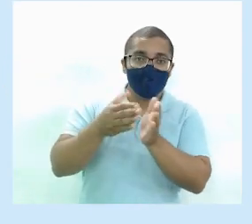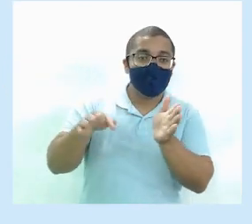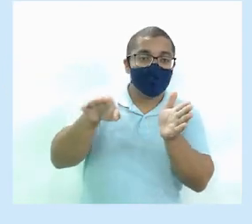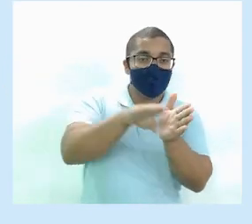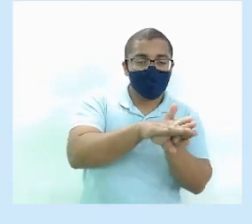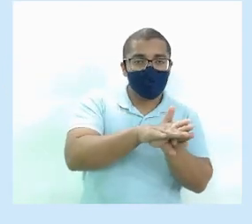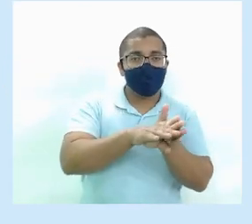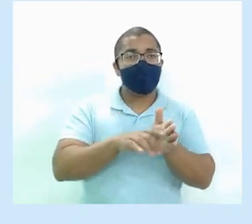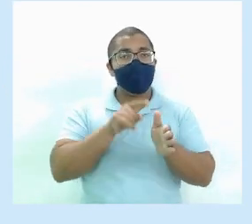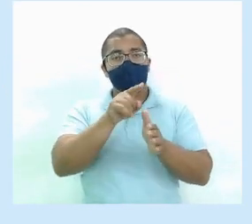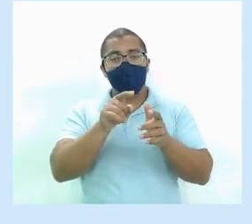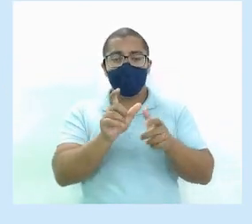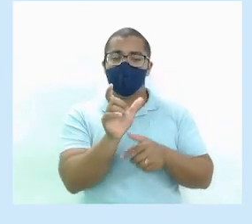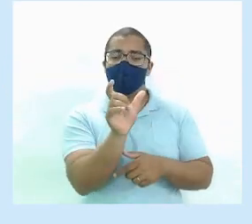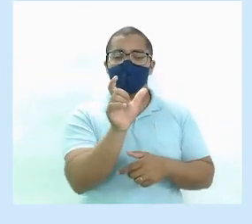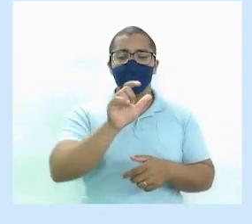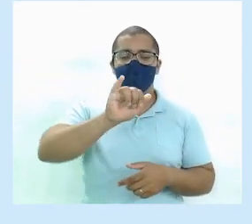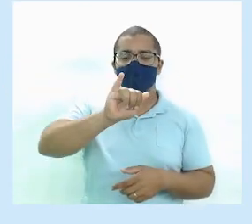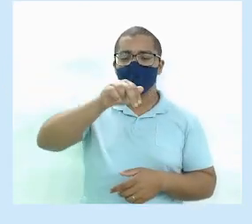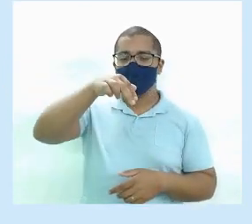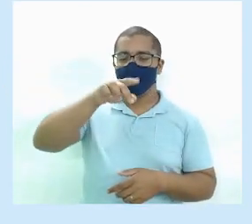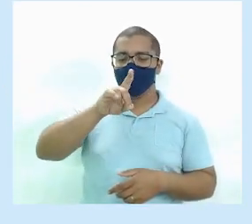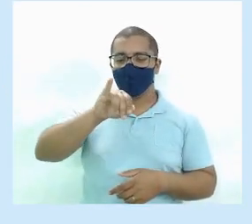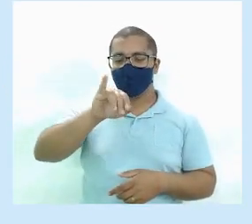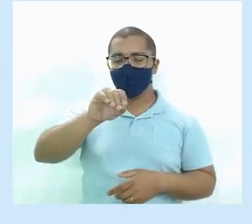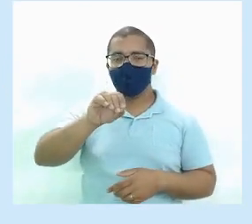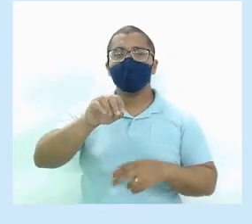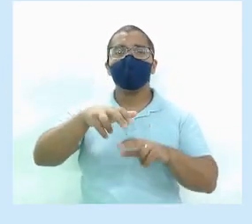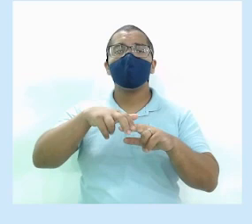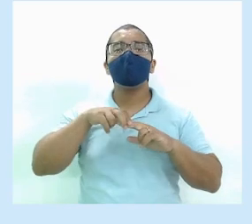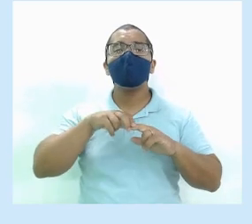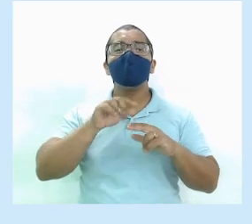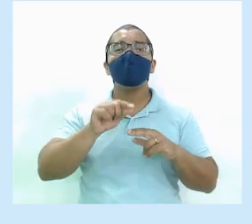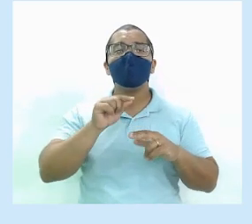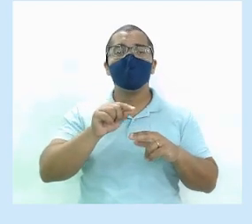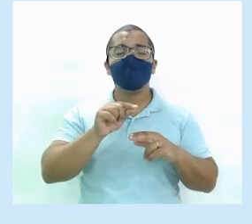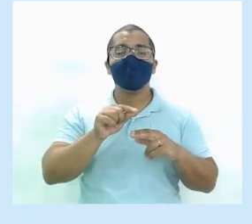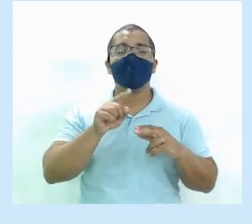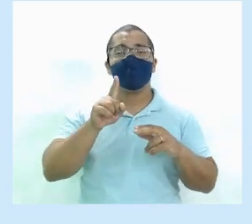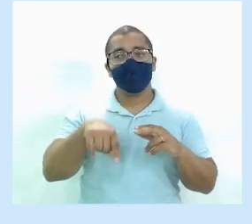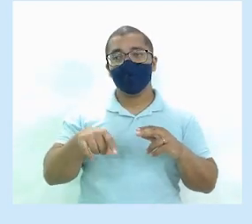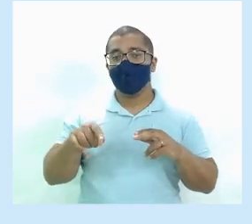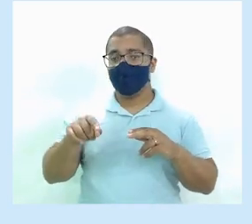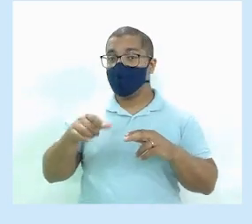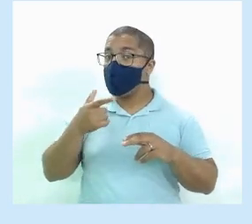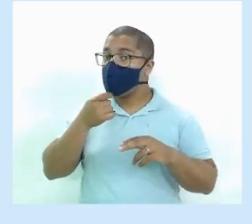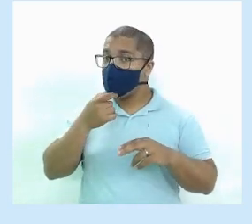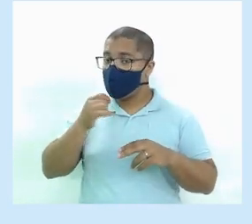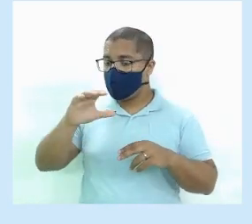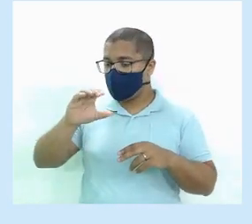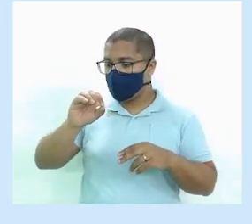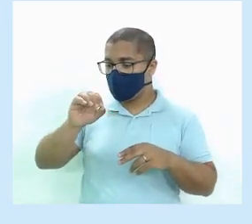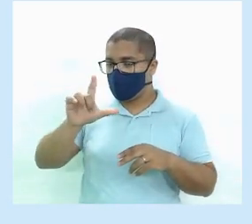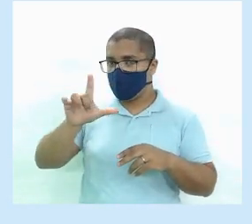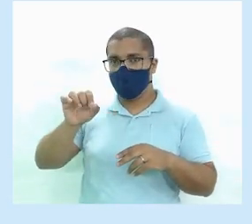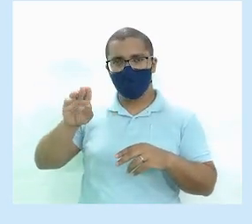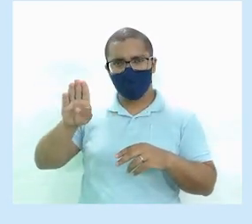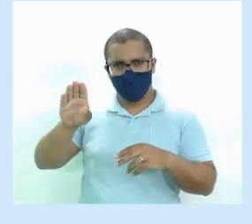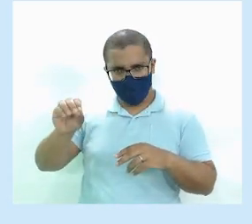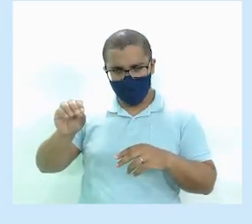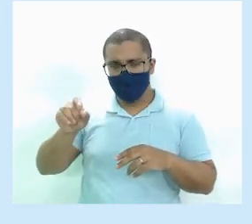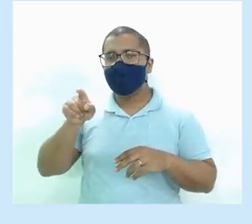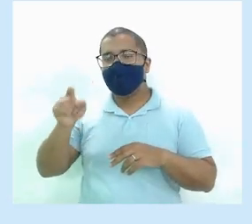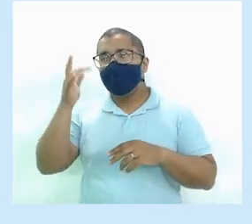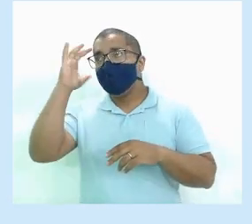teorias, e esse termo índio é um termo usado erroneamente por Colombo, porque Colombo achou que estava chegando